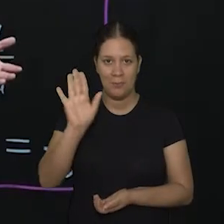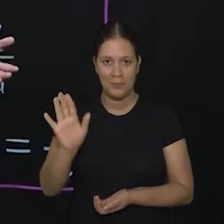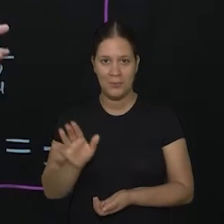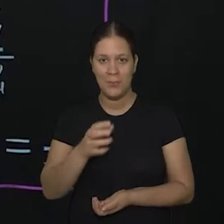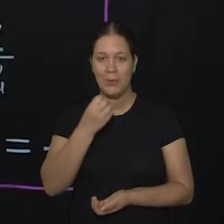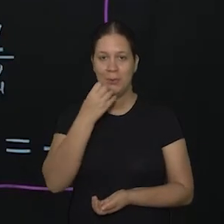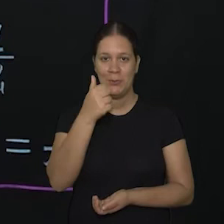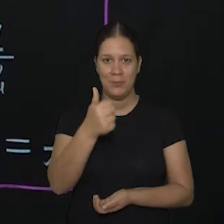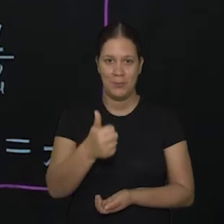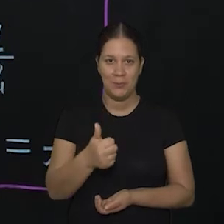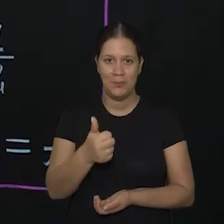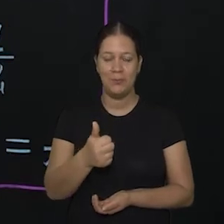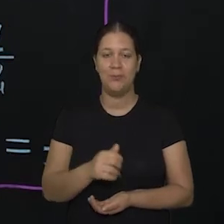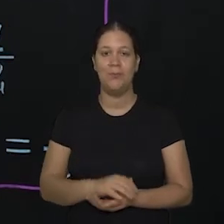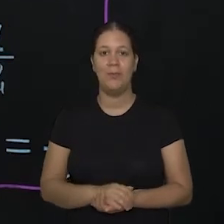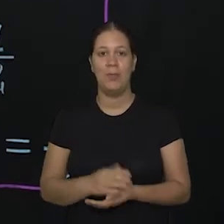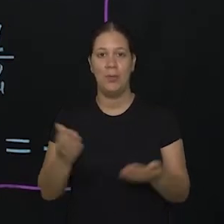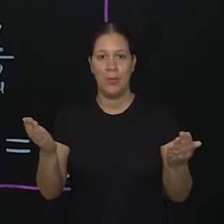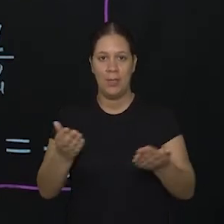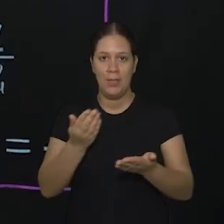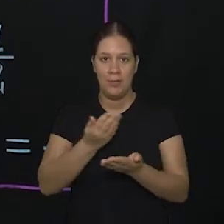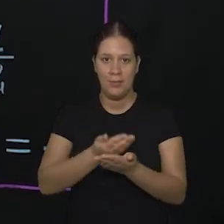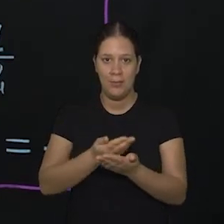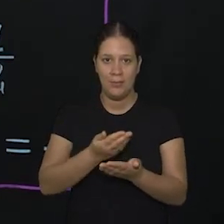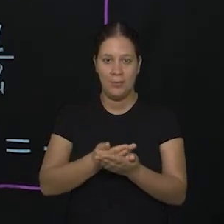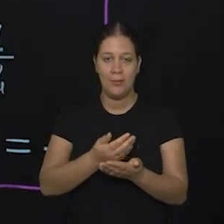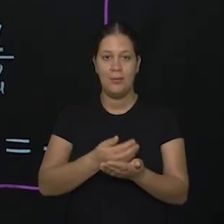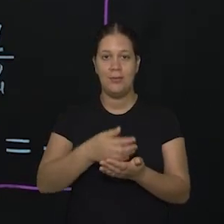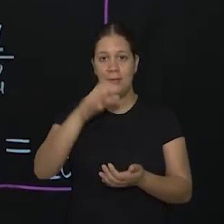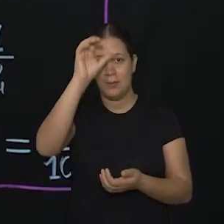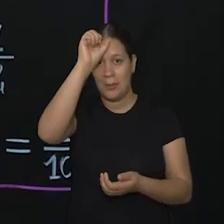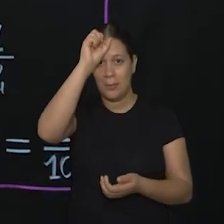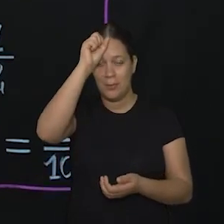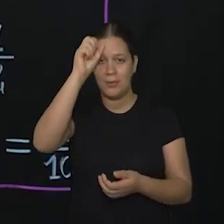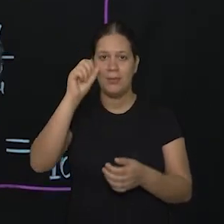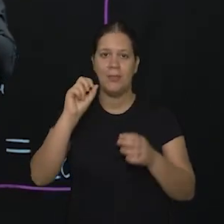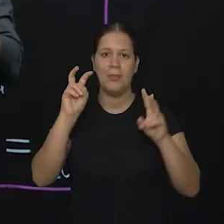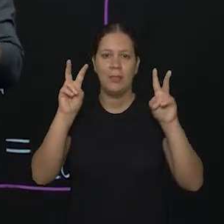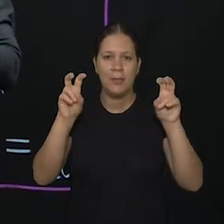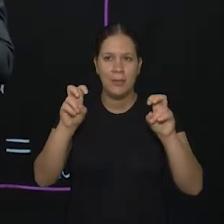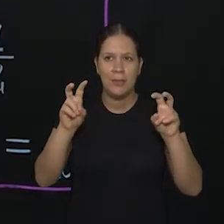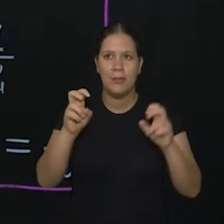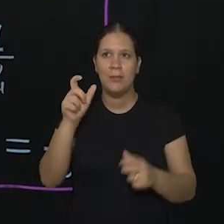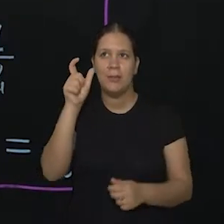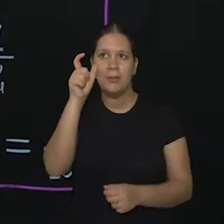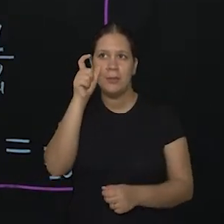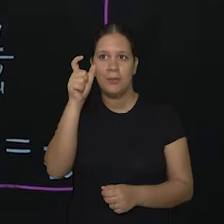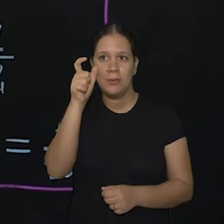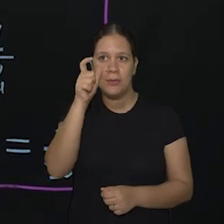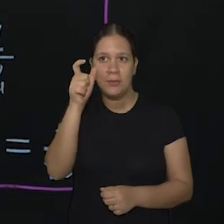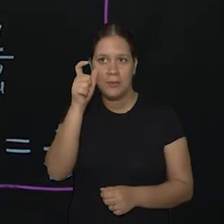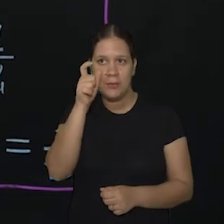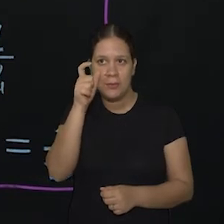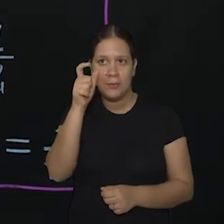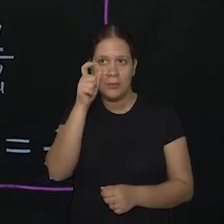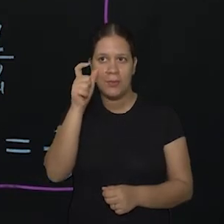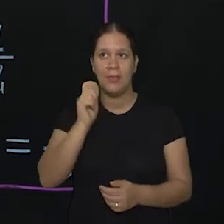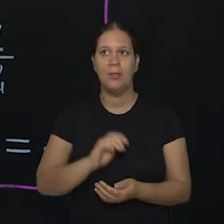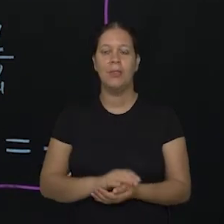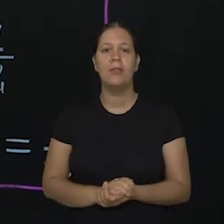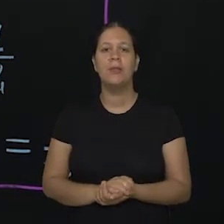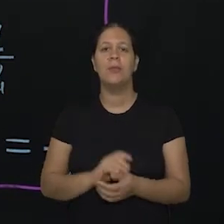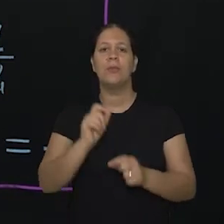Olá pessoal, tudo bem com vocês? Nesta nossa aula vamos aprender aqui um assunto bem interessante, onde ele trata da